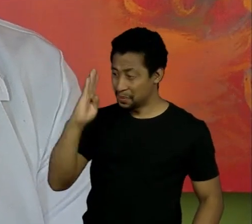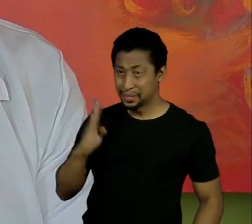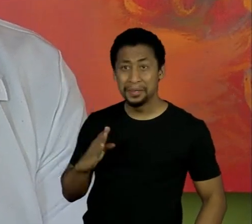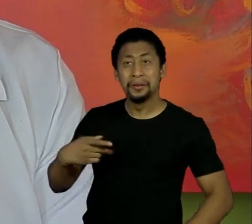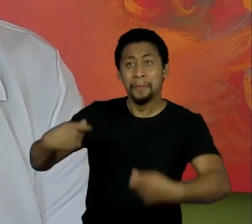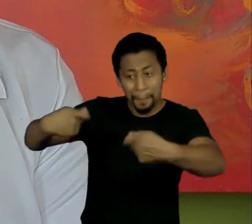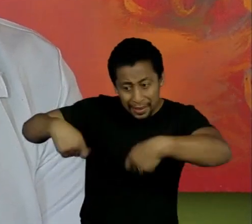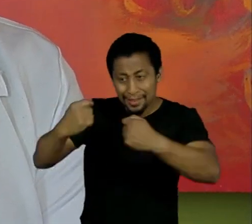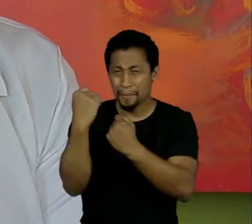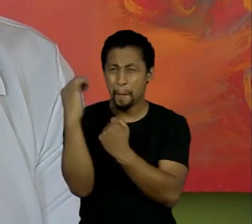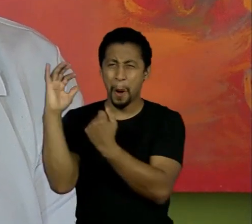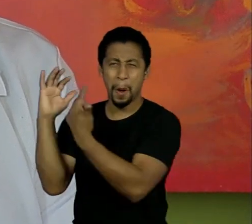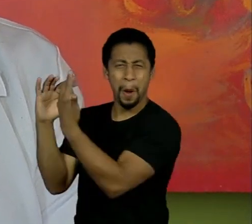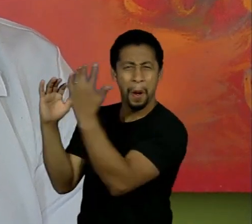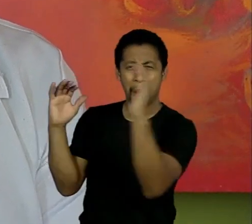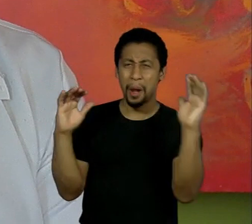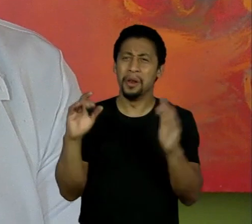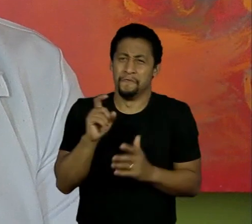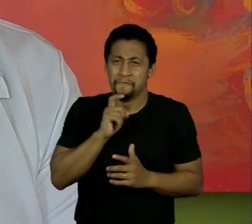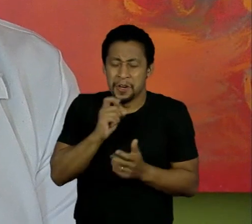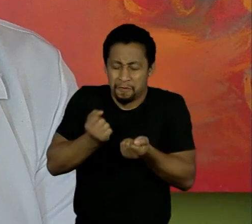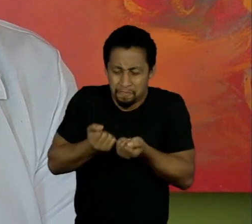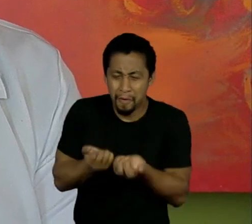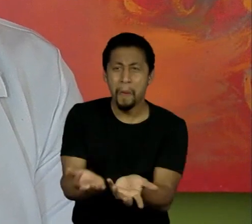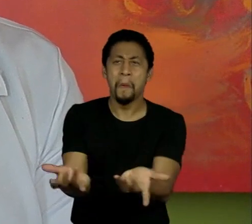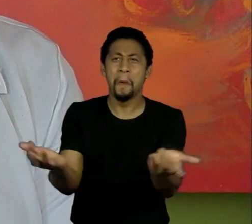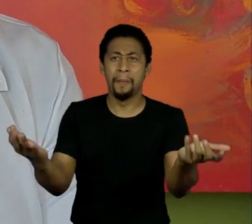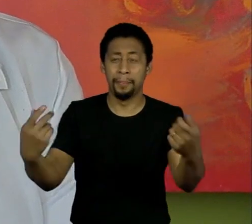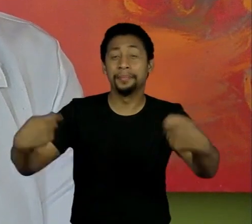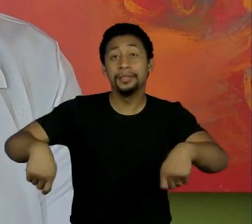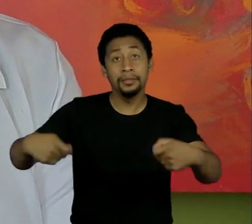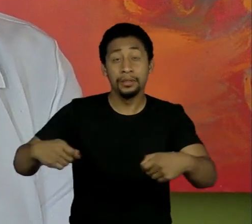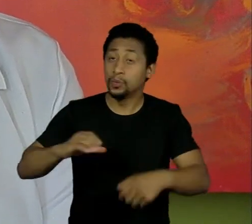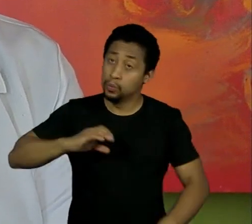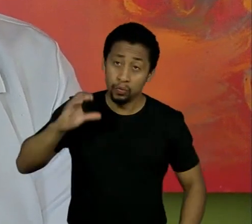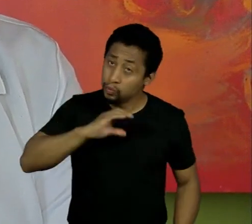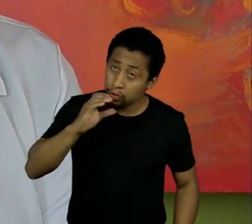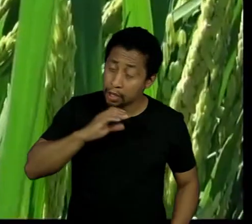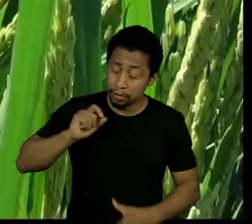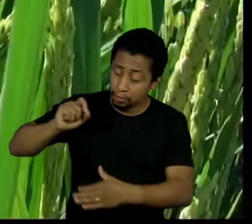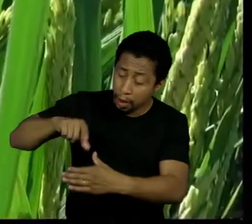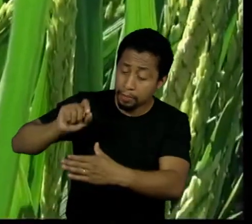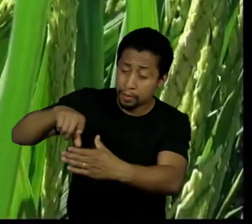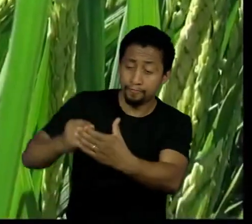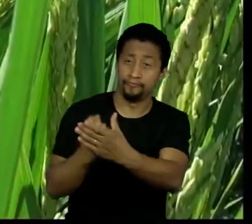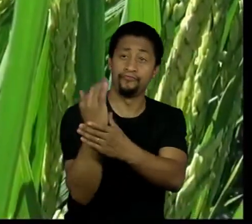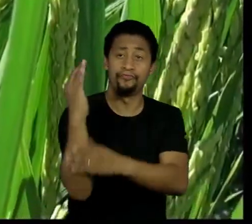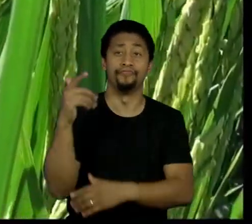precisa, né, urgentemente que a gente refloreste.